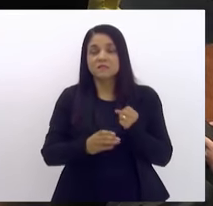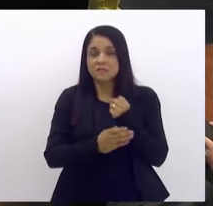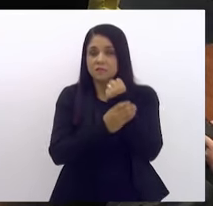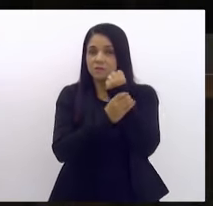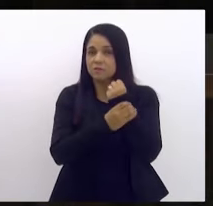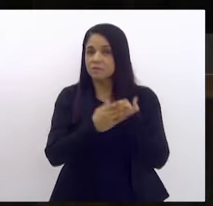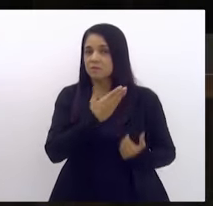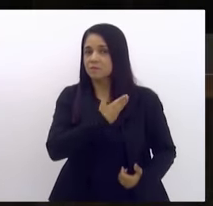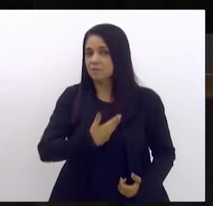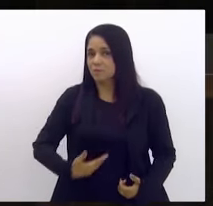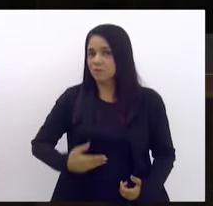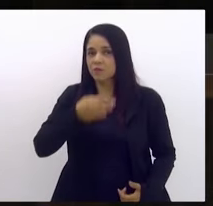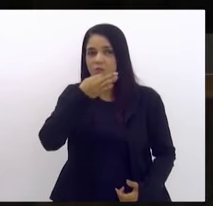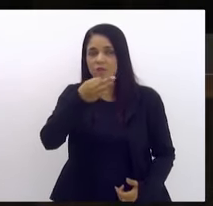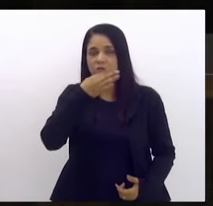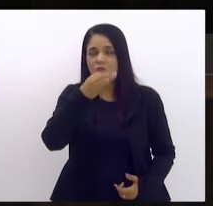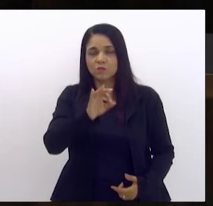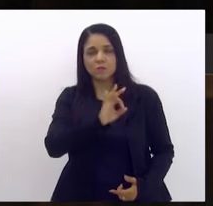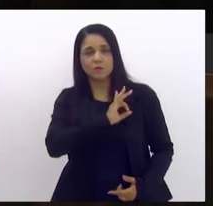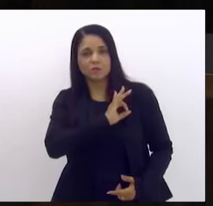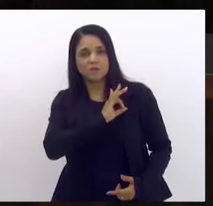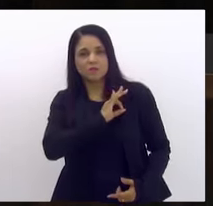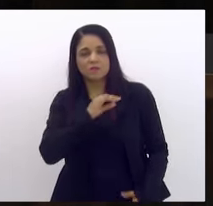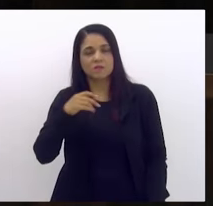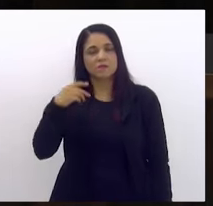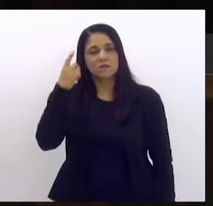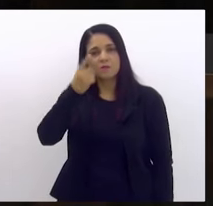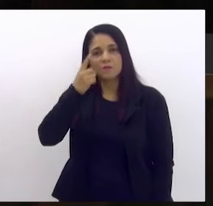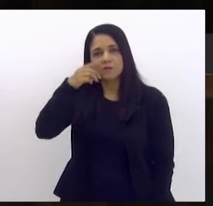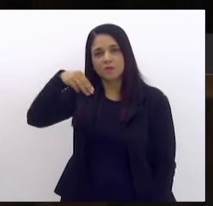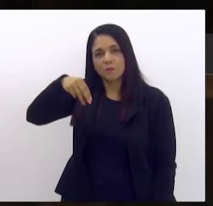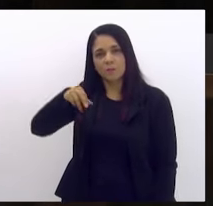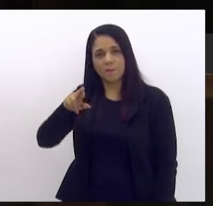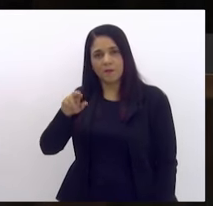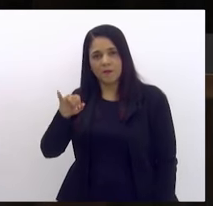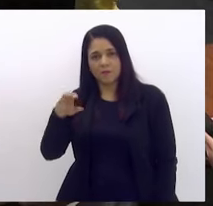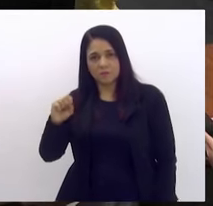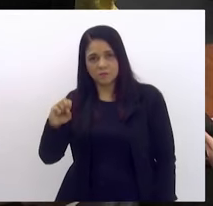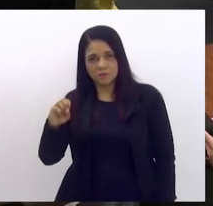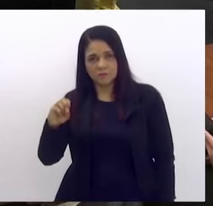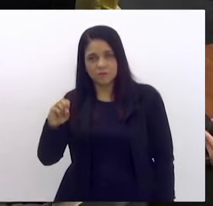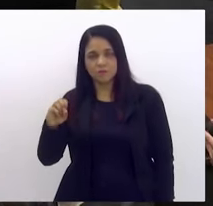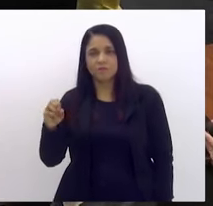da polícia. Márcio Galberto, nosso nobre deputado Márcio Galberto, se encontra.